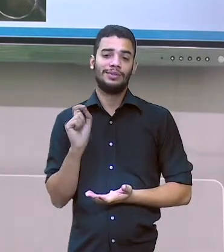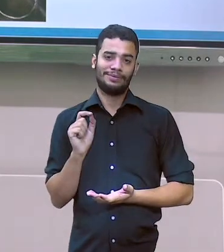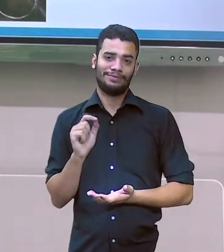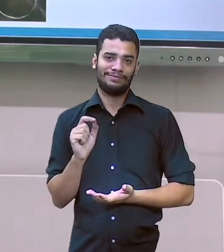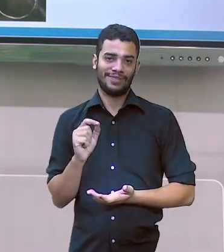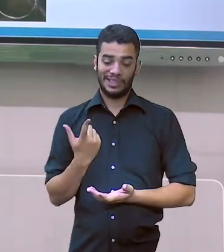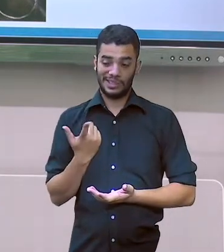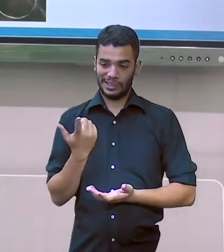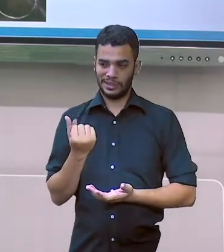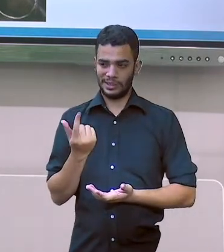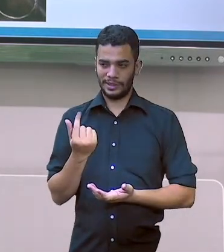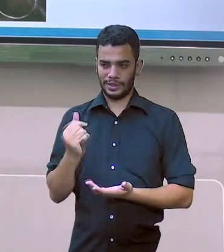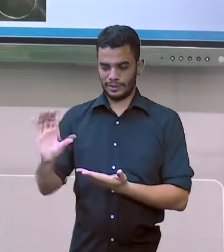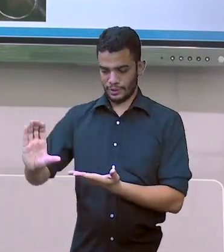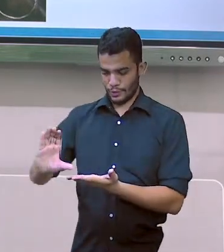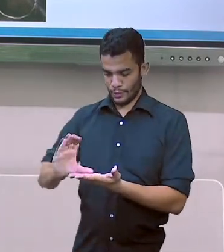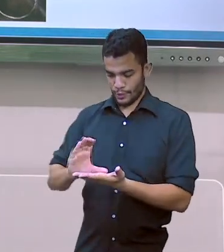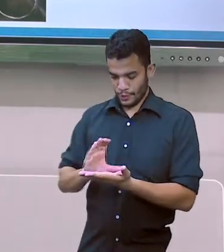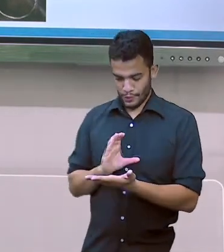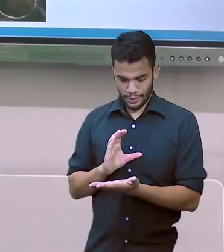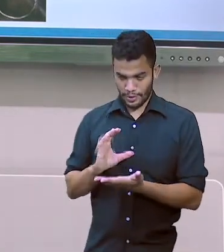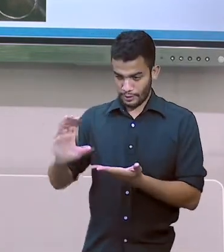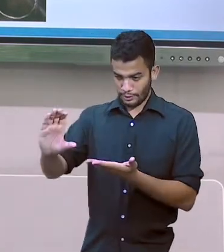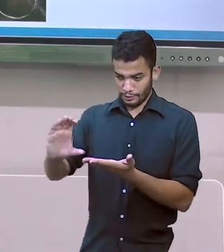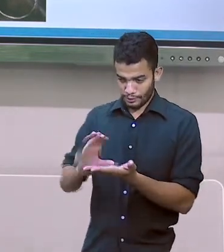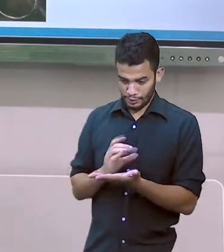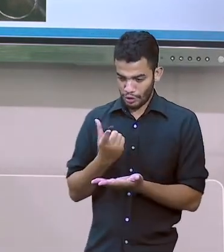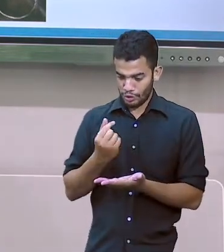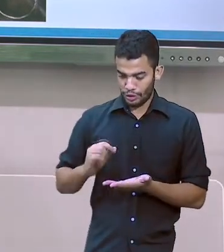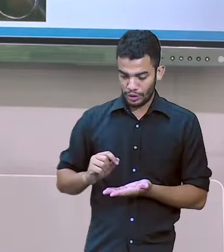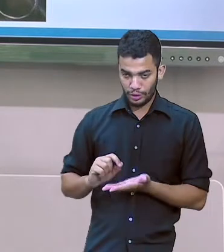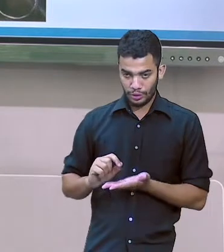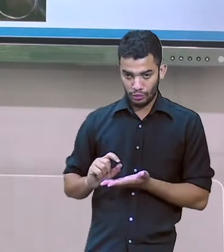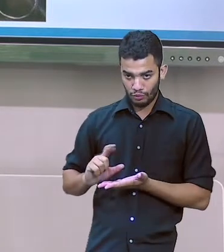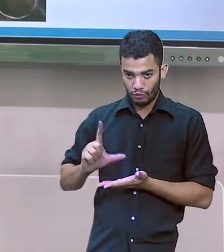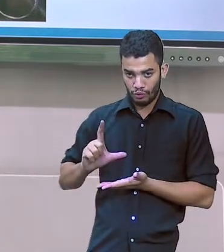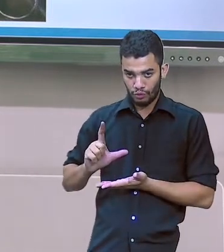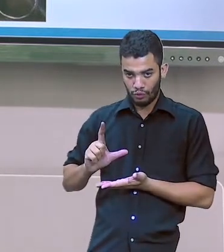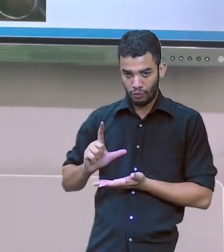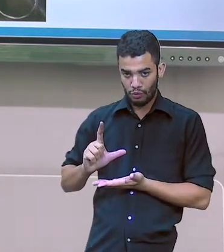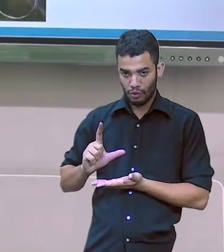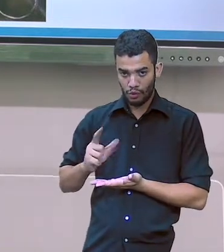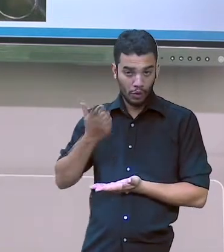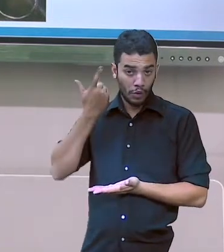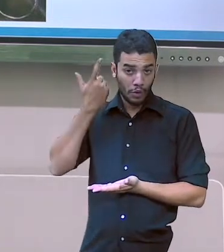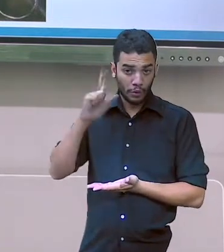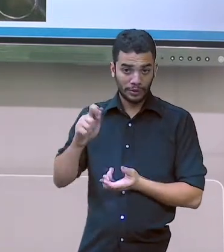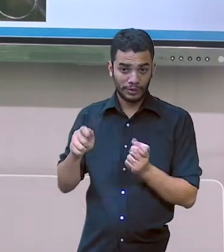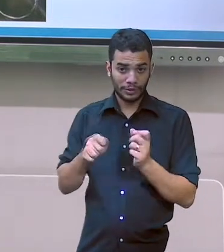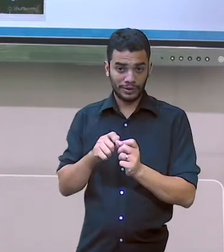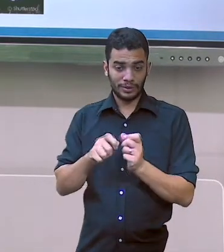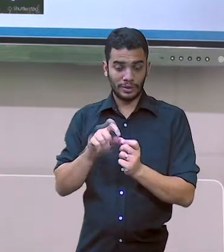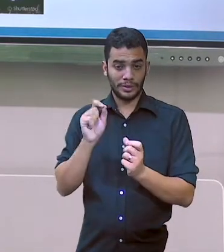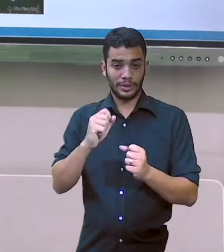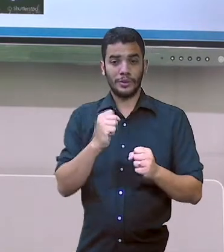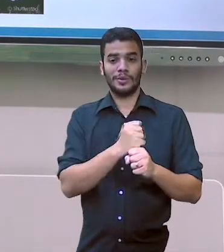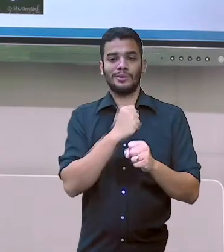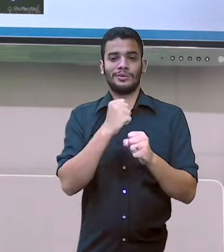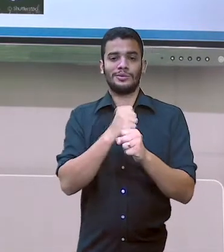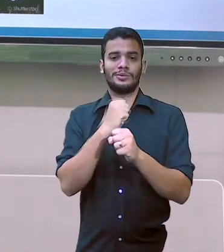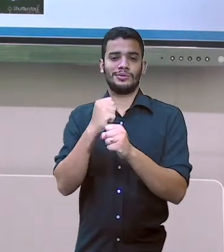Porque o dinheiro que financiou a nossa indústria veio dos cafezais.